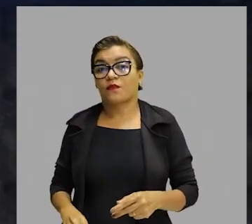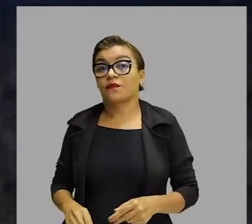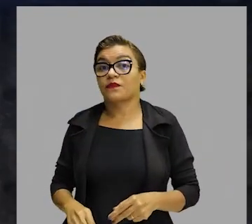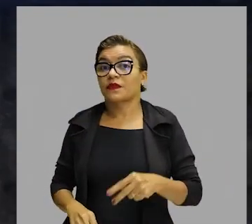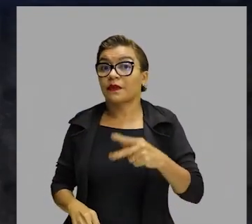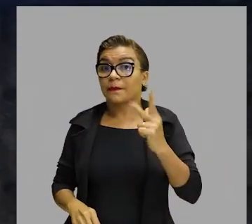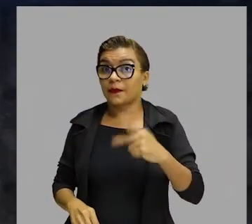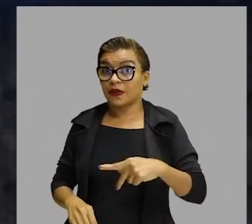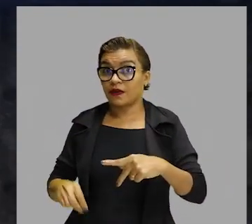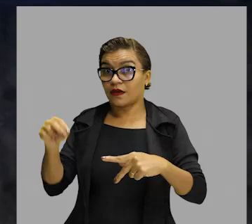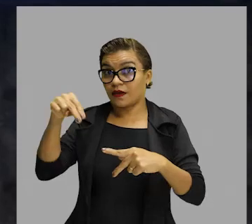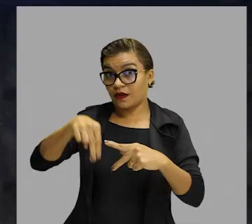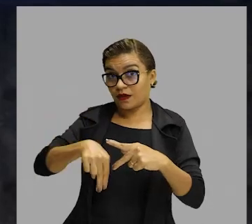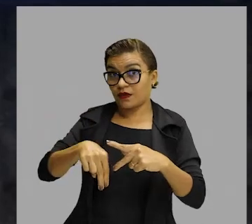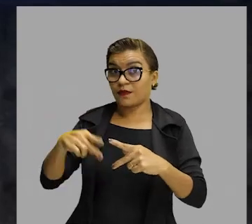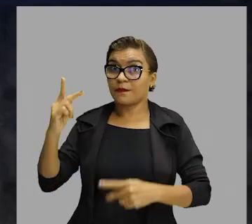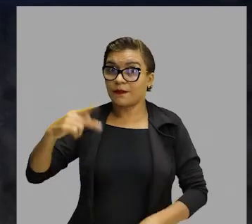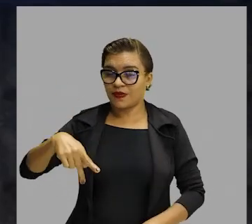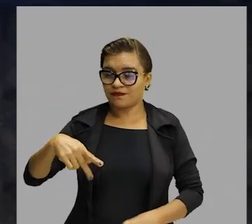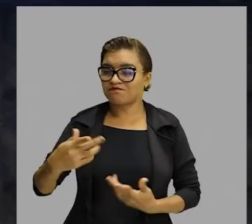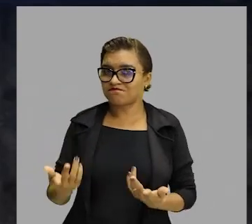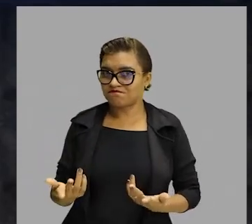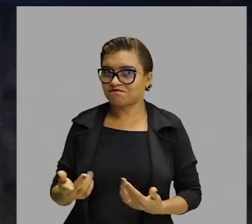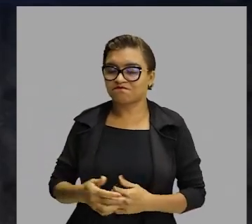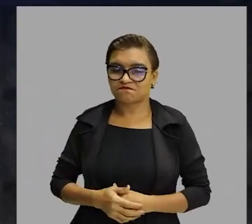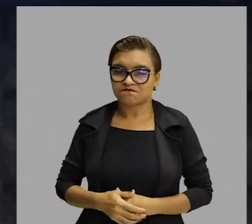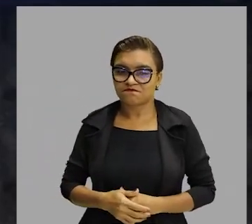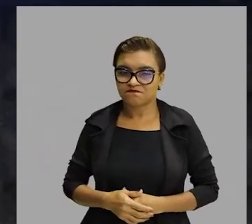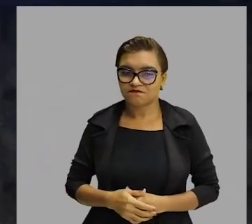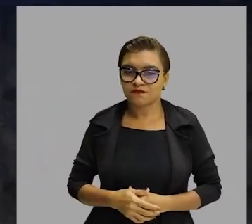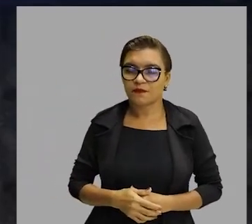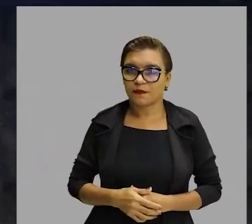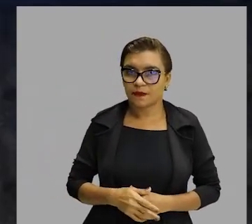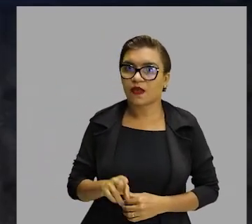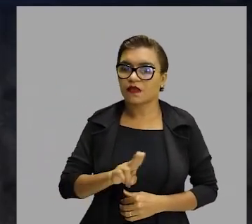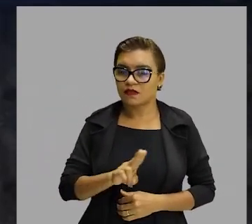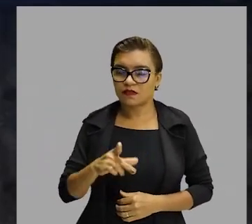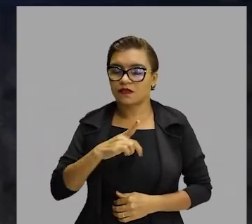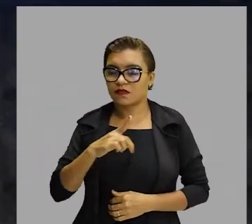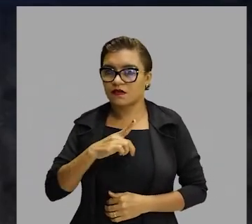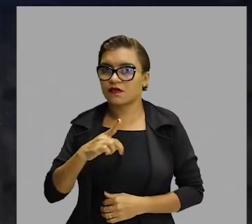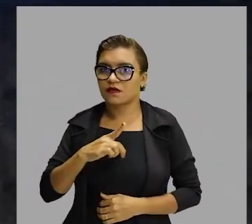NPN ou PNP, certo? O transistor ele tem aí